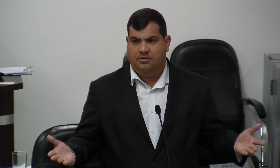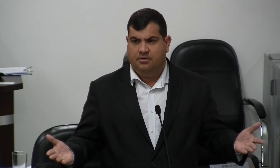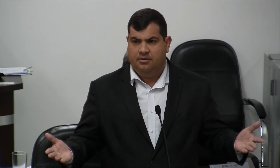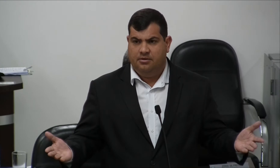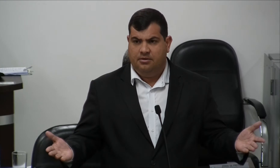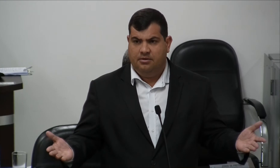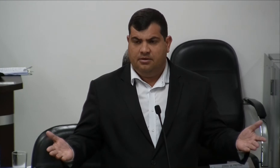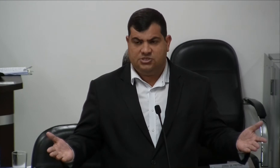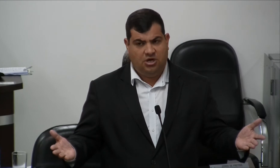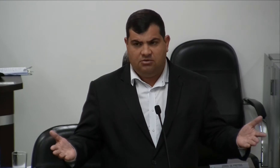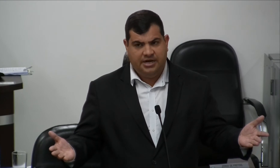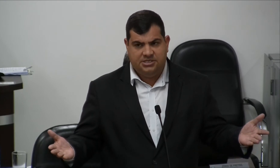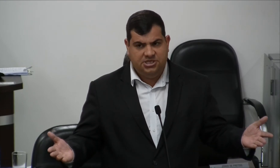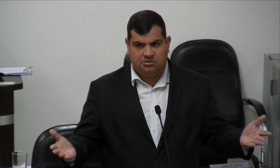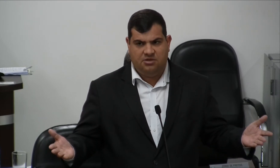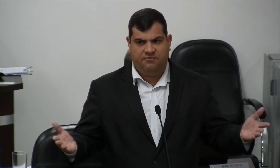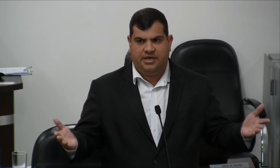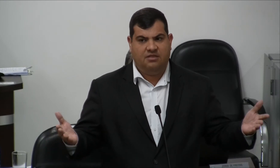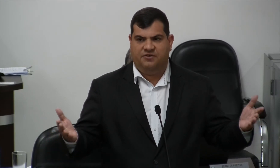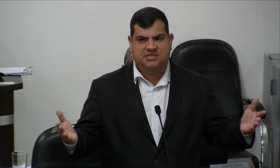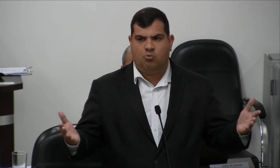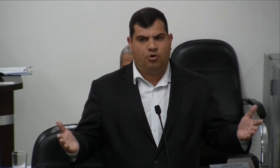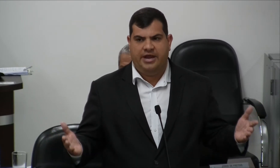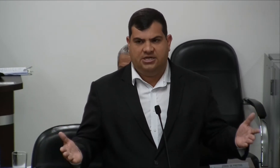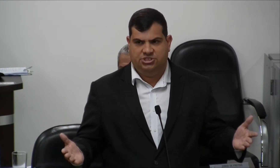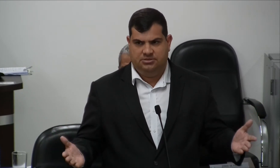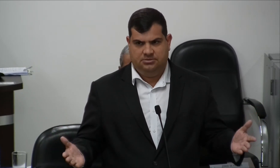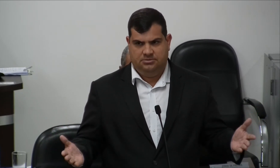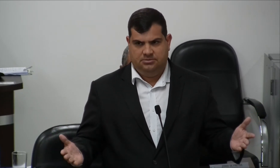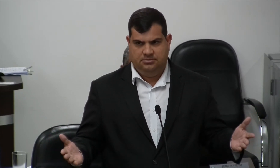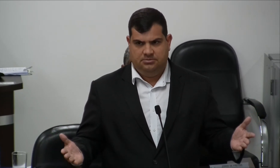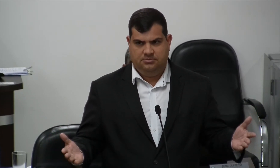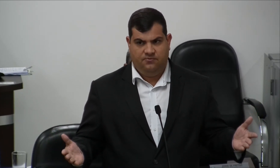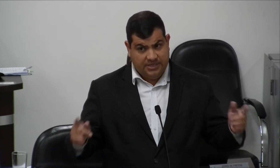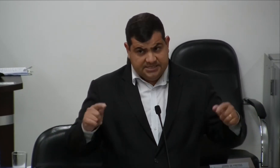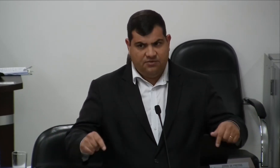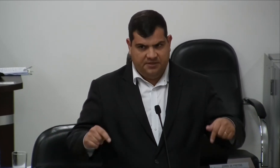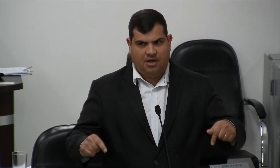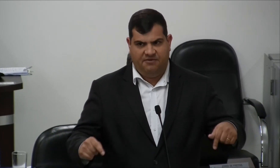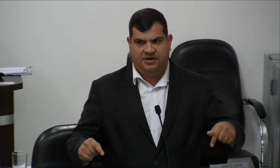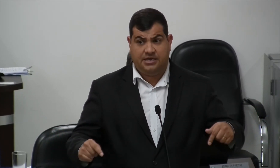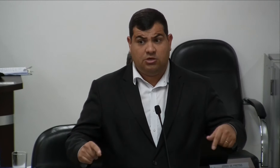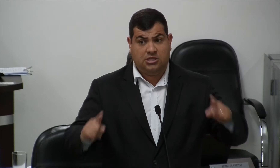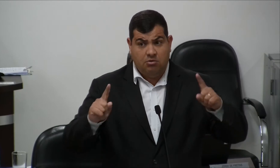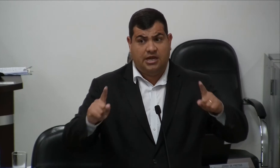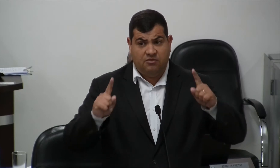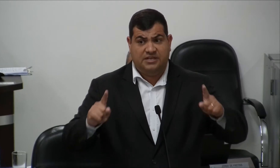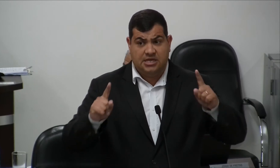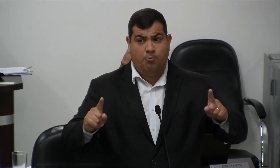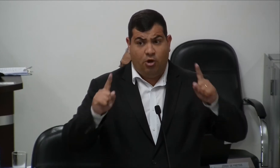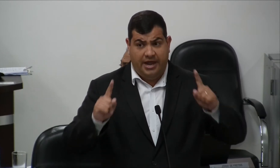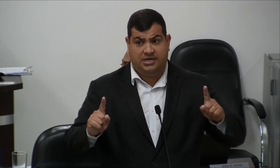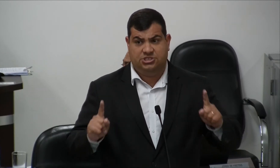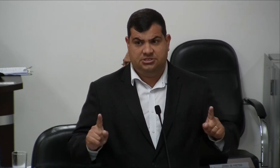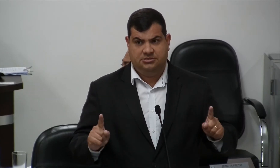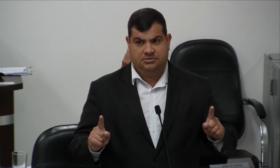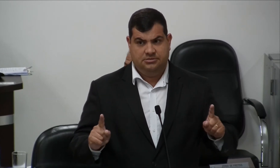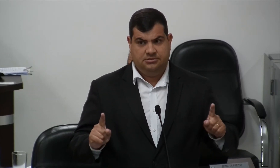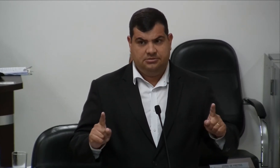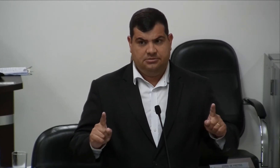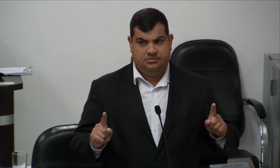final, a senhora não acredita o que estão querendo fazer com o Proerd. Vou trazer no final minha fala aqui o que estão querendo fazer com o